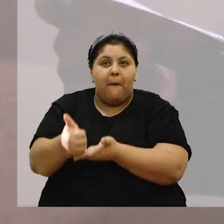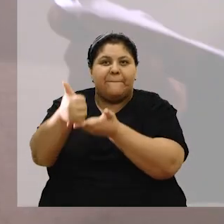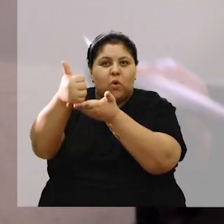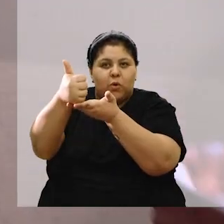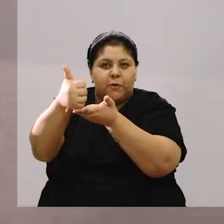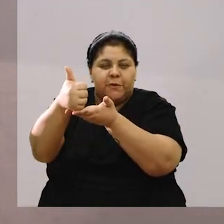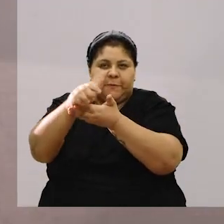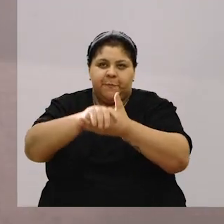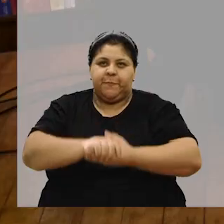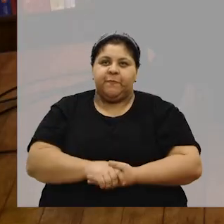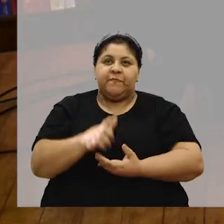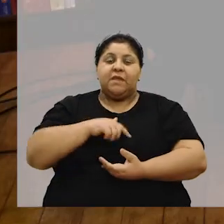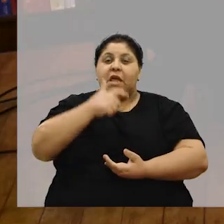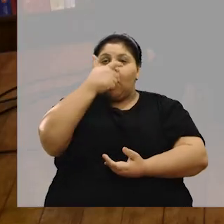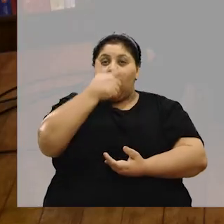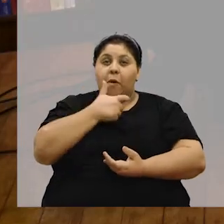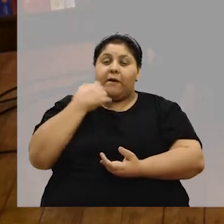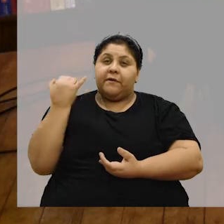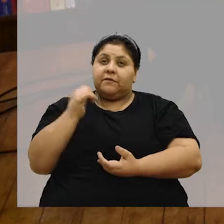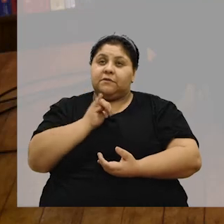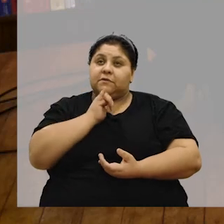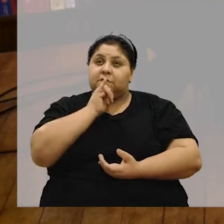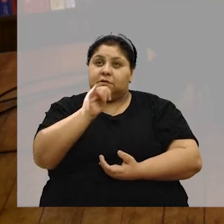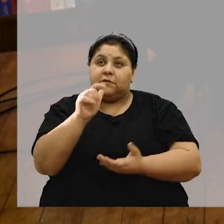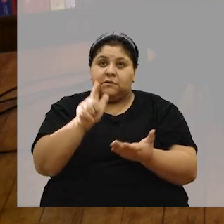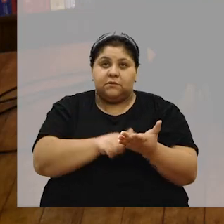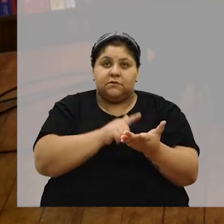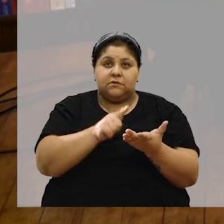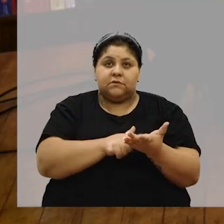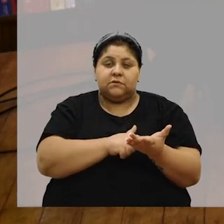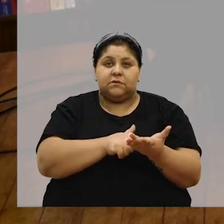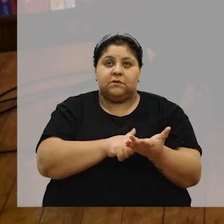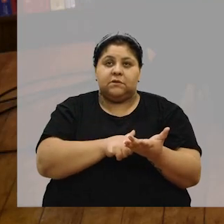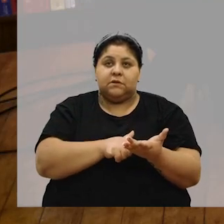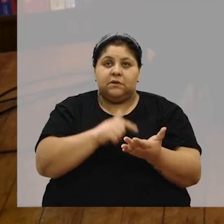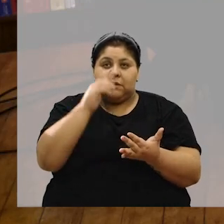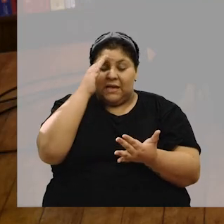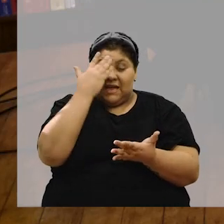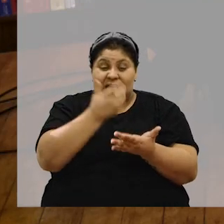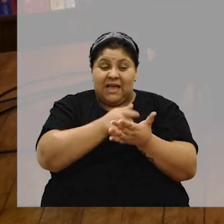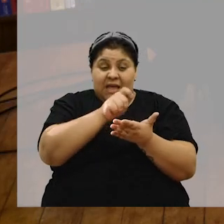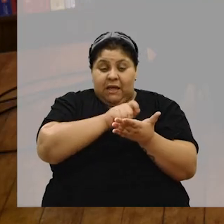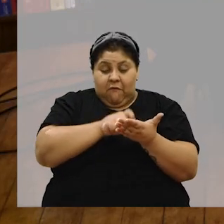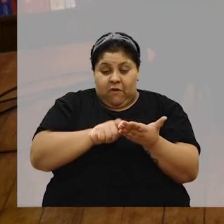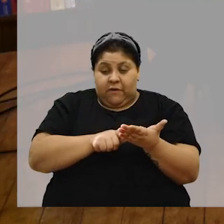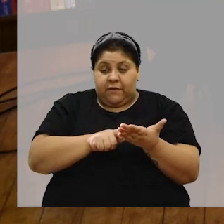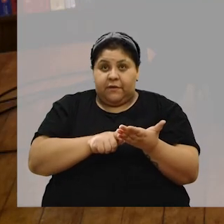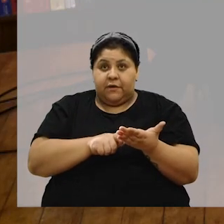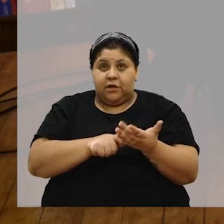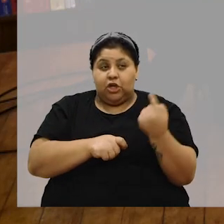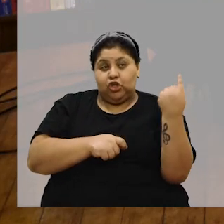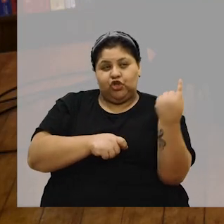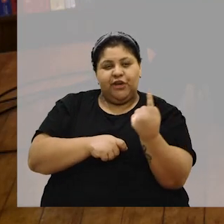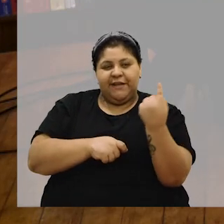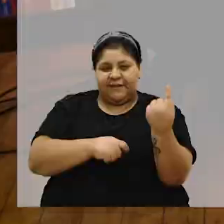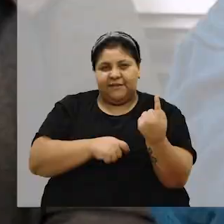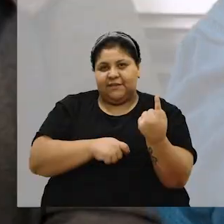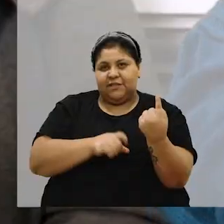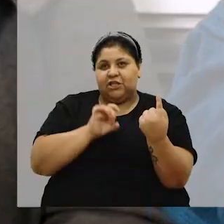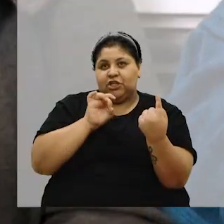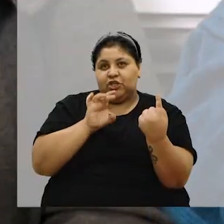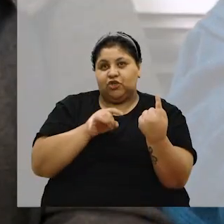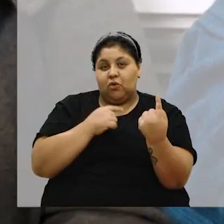de cooperação. Eu acho importante mencionar que a cadeia do livro, assim, muita gente tem a ilusão de que um escritor, por